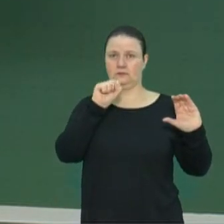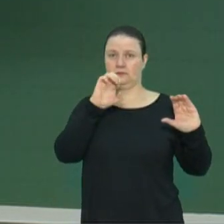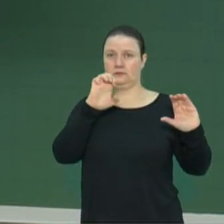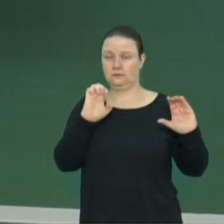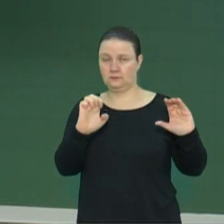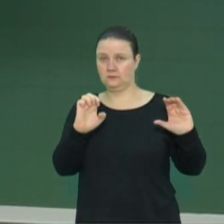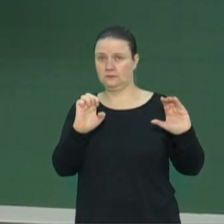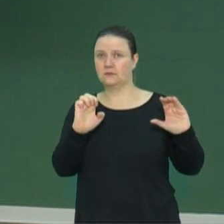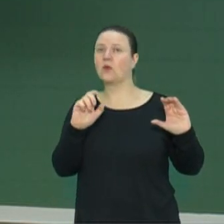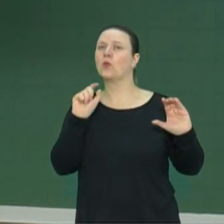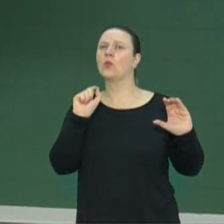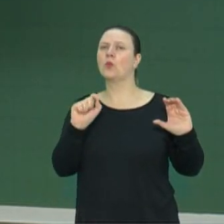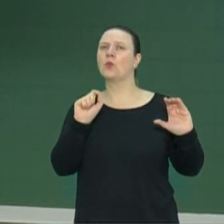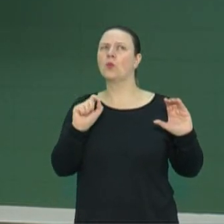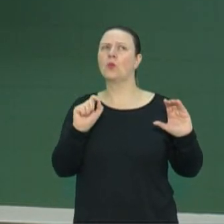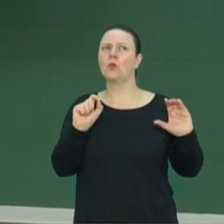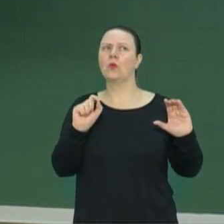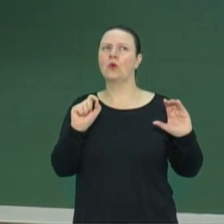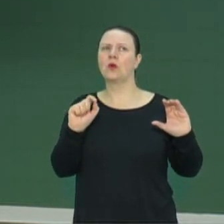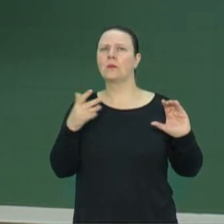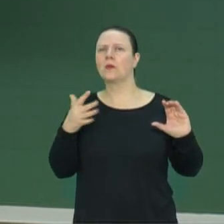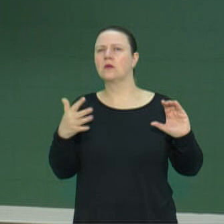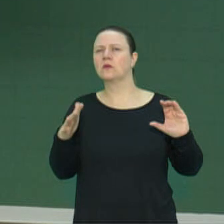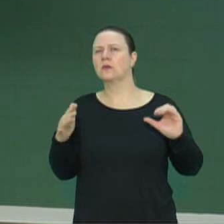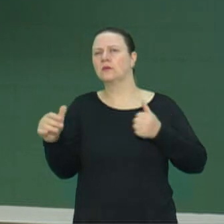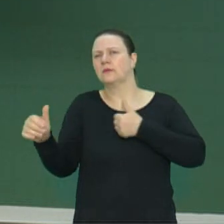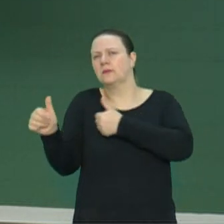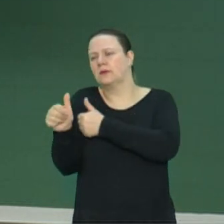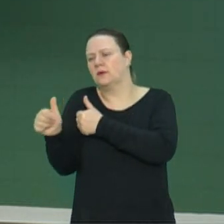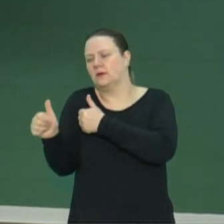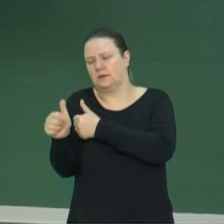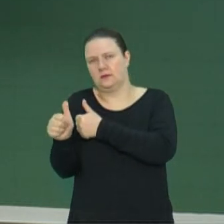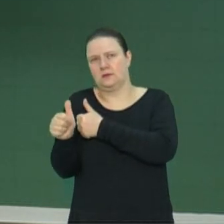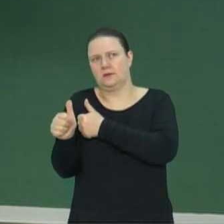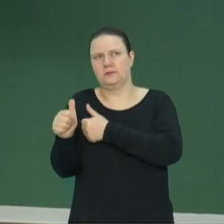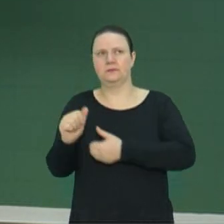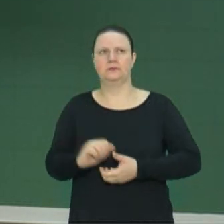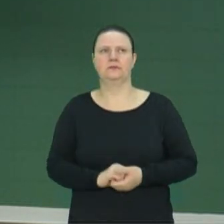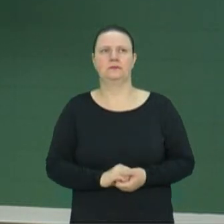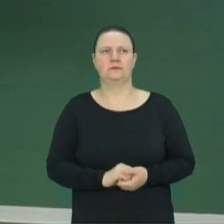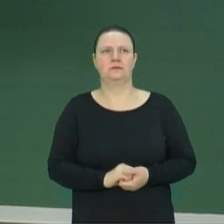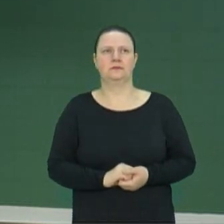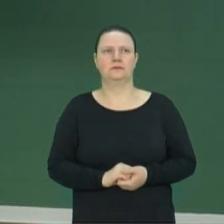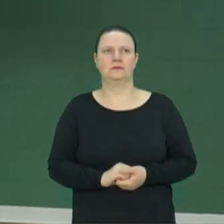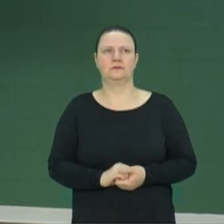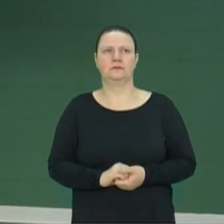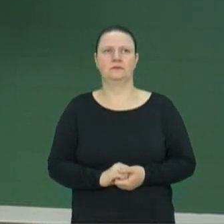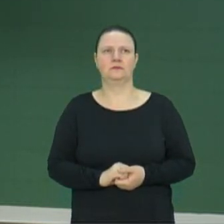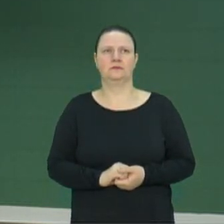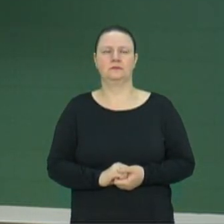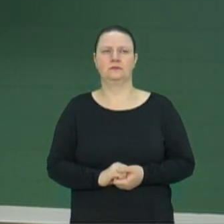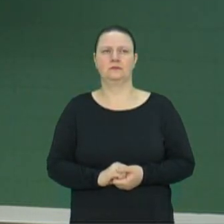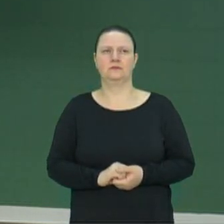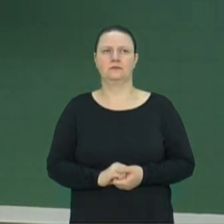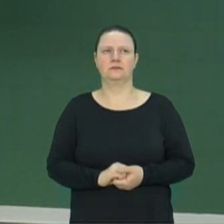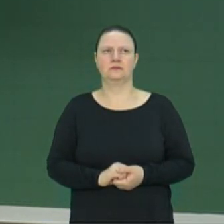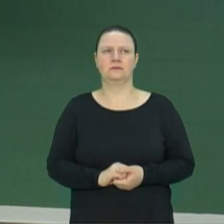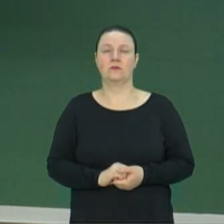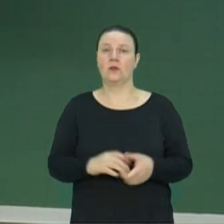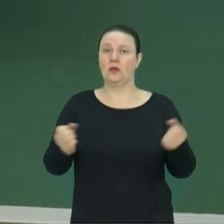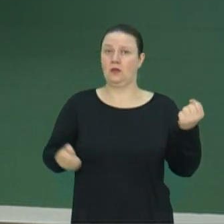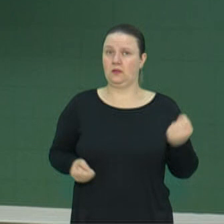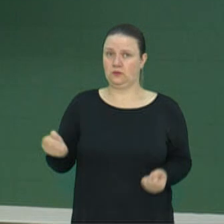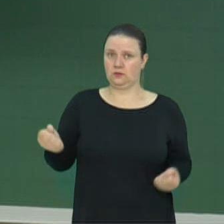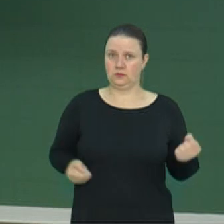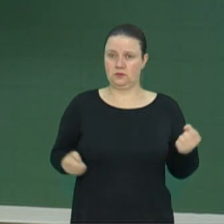aquela dica, o aí para algo que está mais ou menos perto. Mal aparcado toda a semana. Este